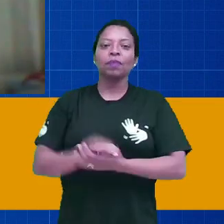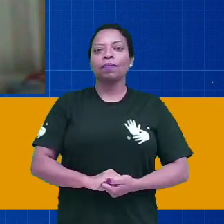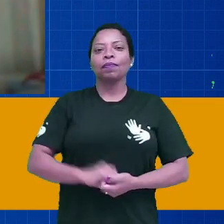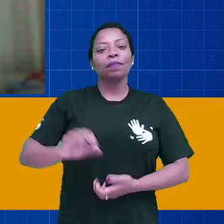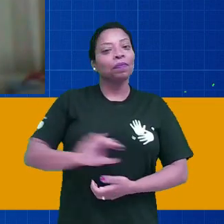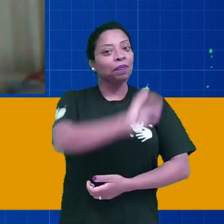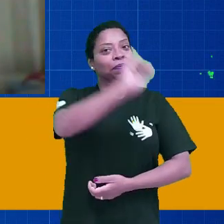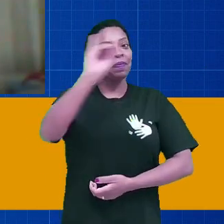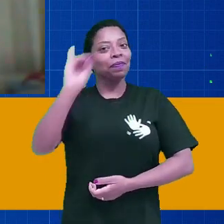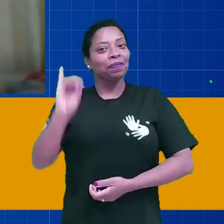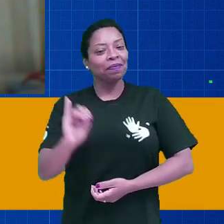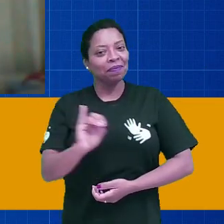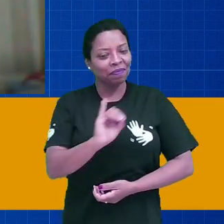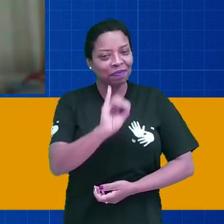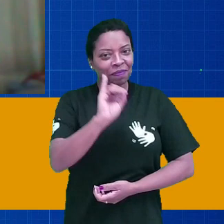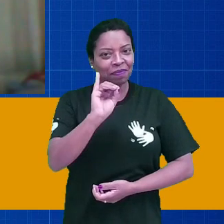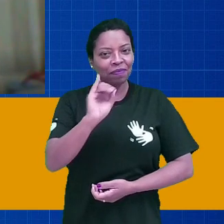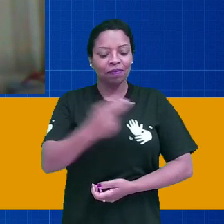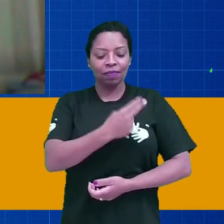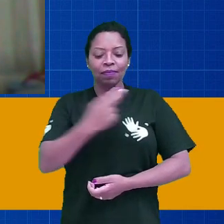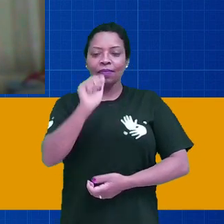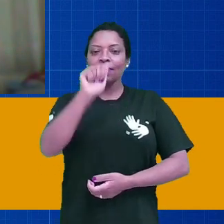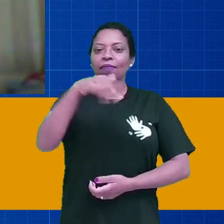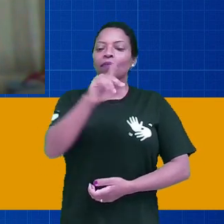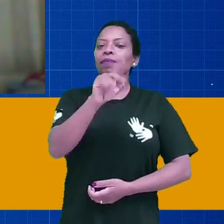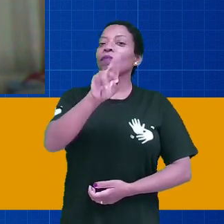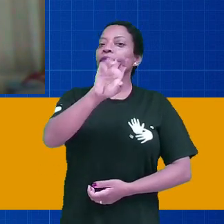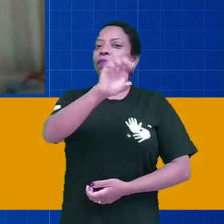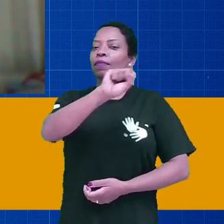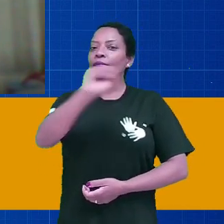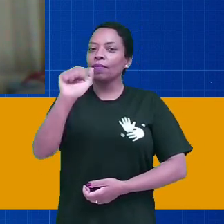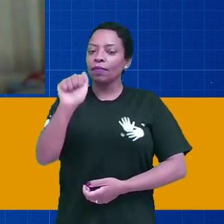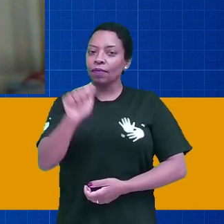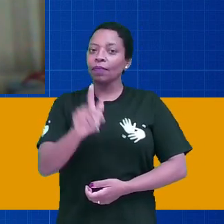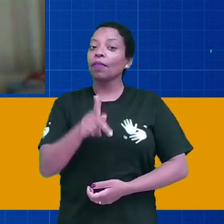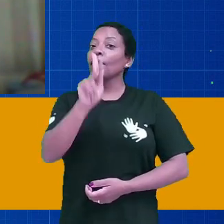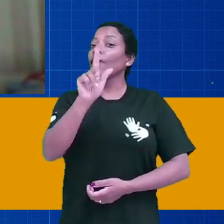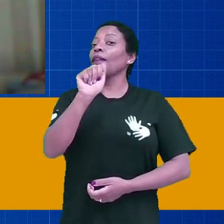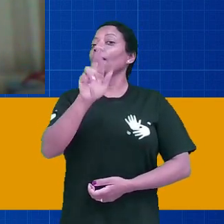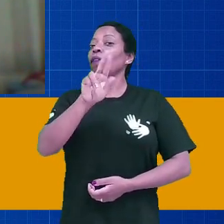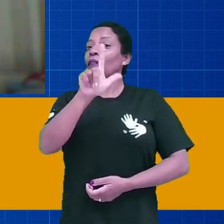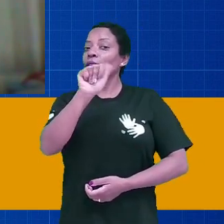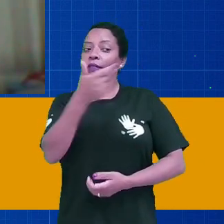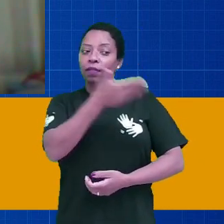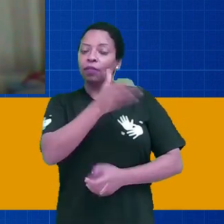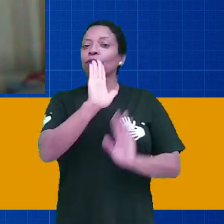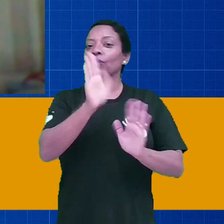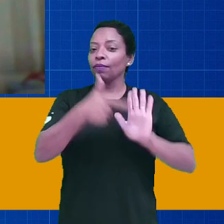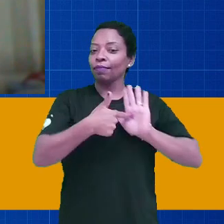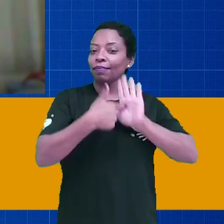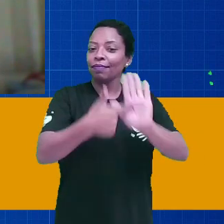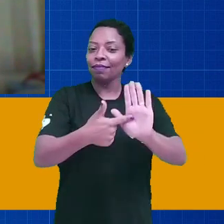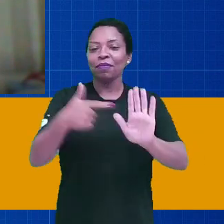Então, olá, então meu nome é Andressa, como a Carla já me apresentou. Estou muito ansiosa por